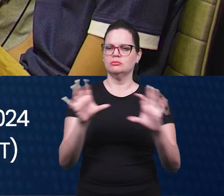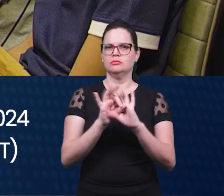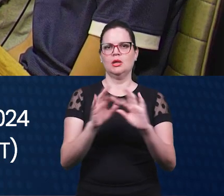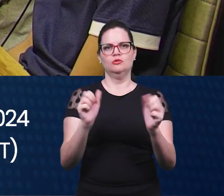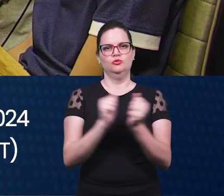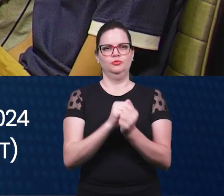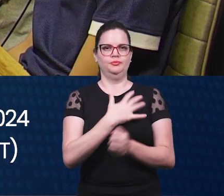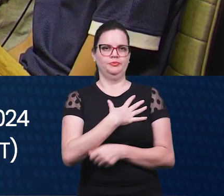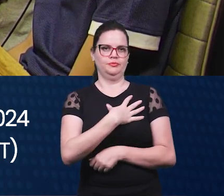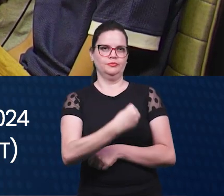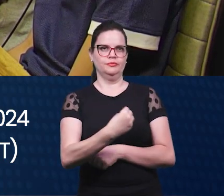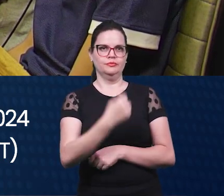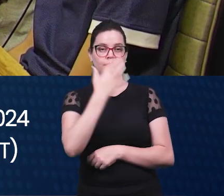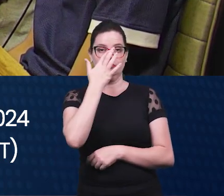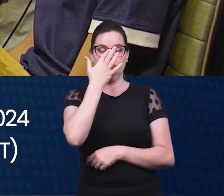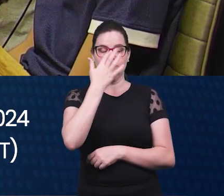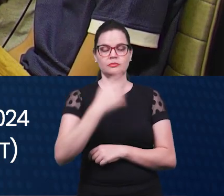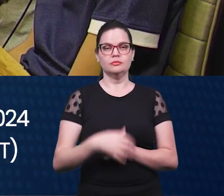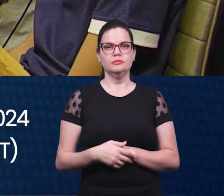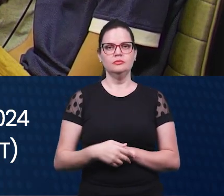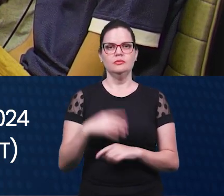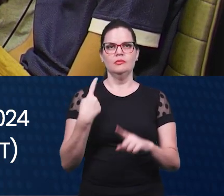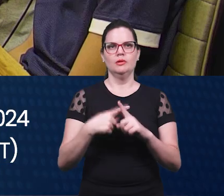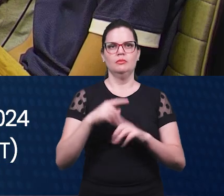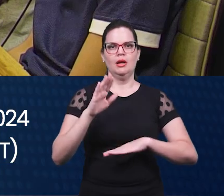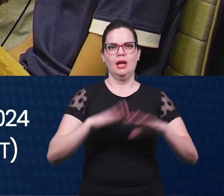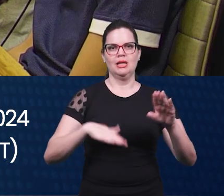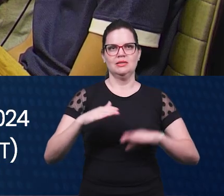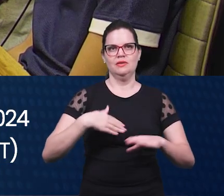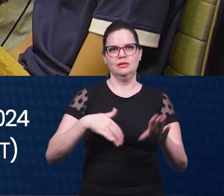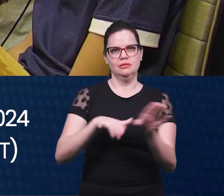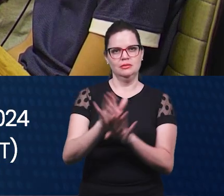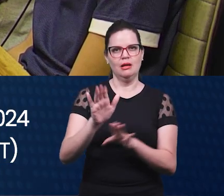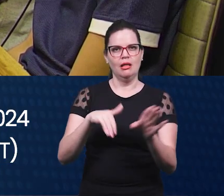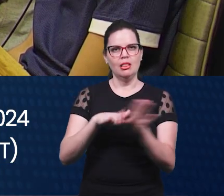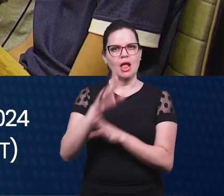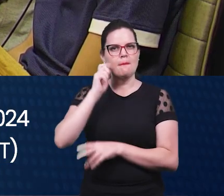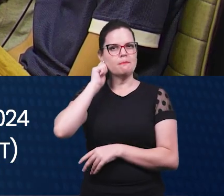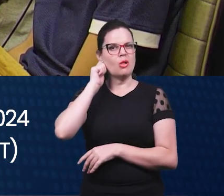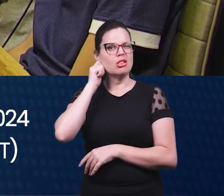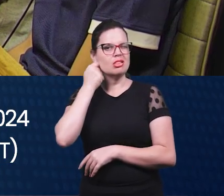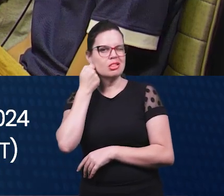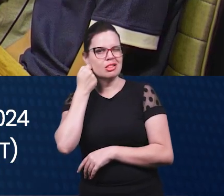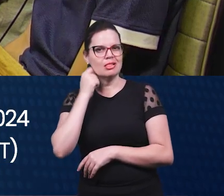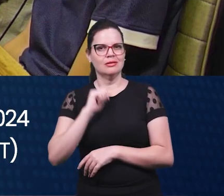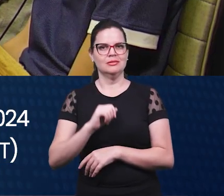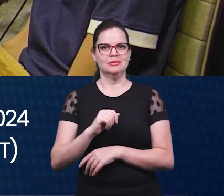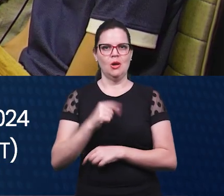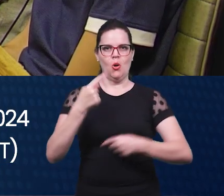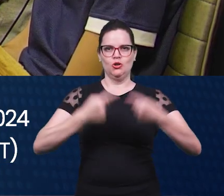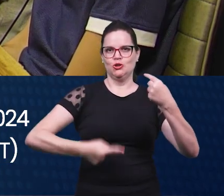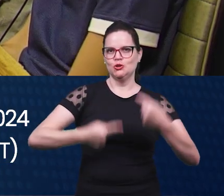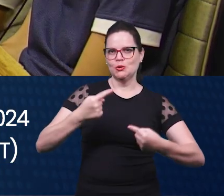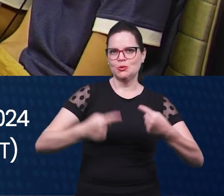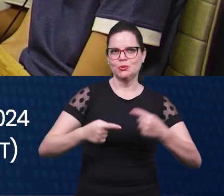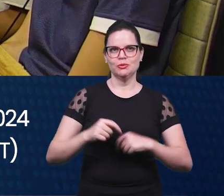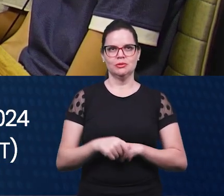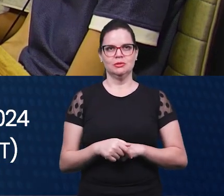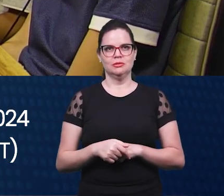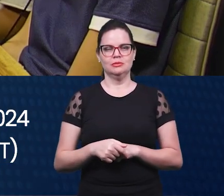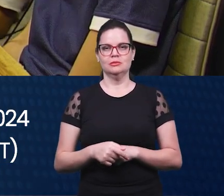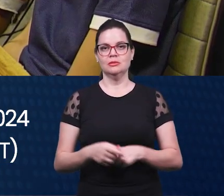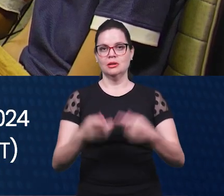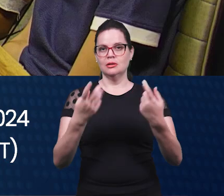né? E às vezes um sermão, uma briga, uma discussão, ela